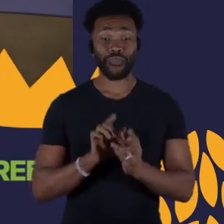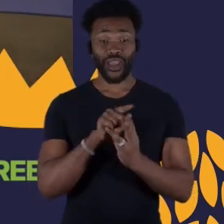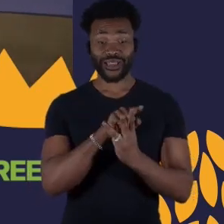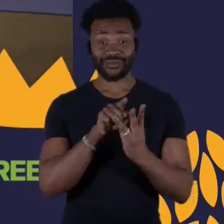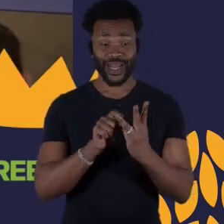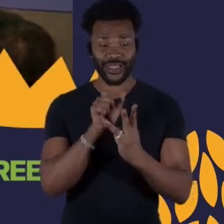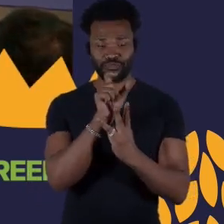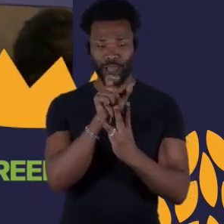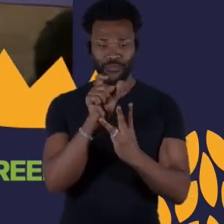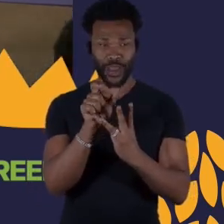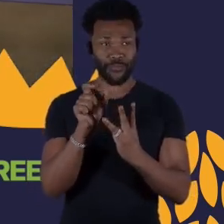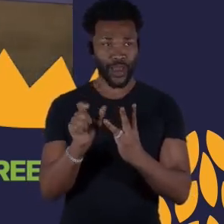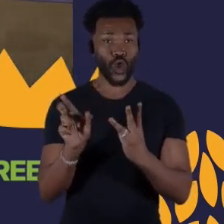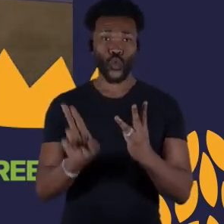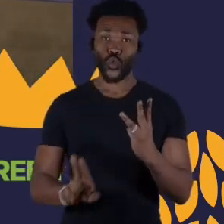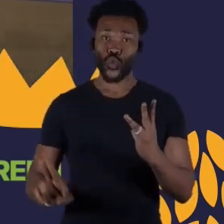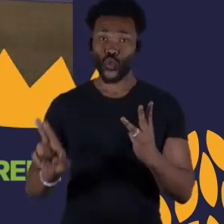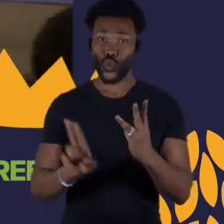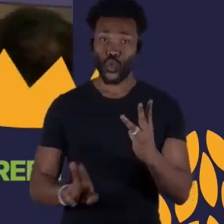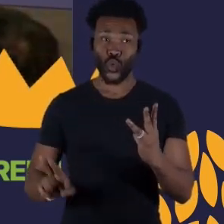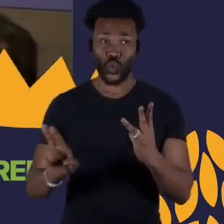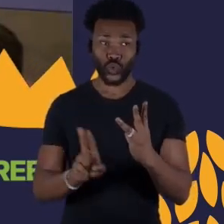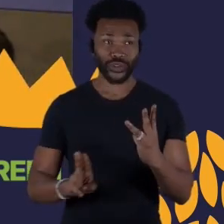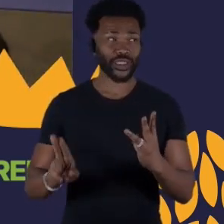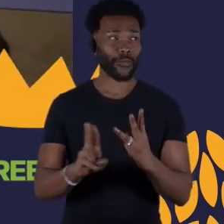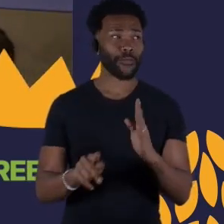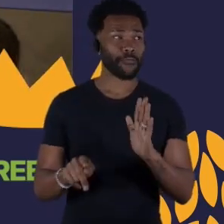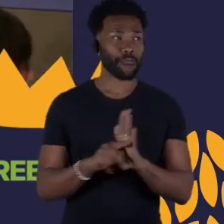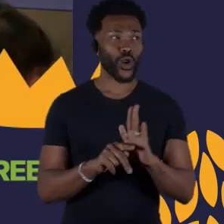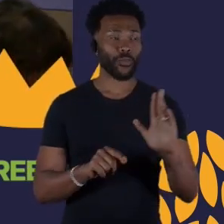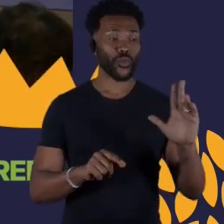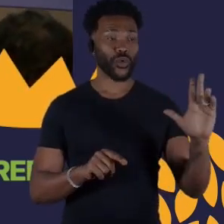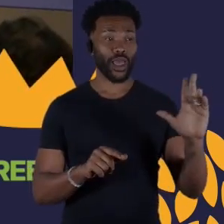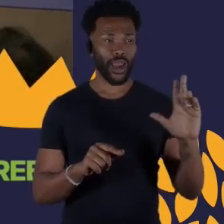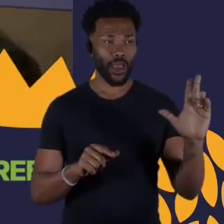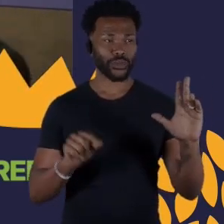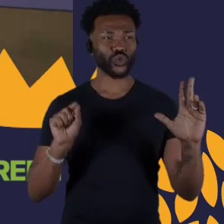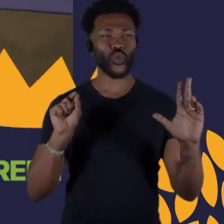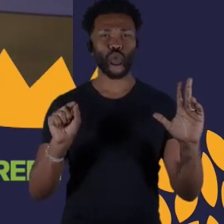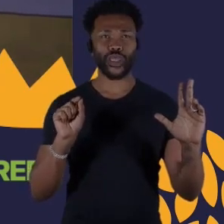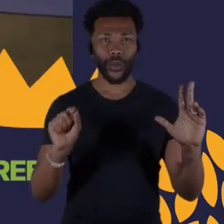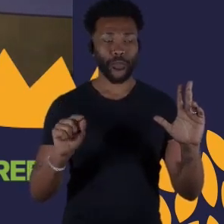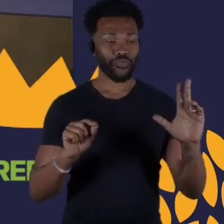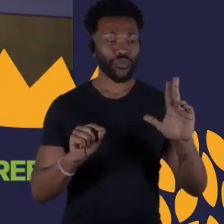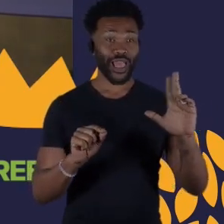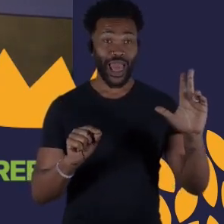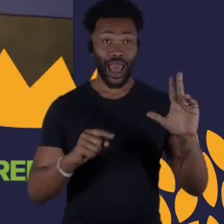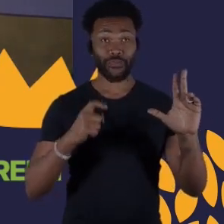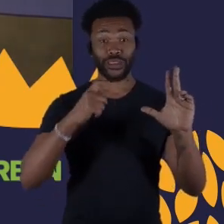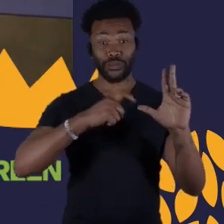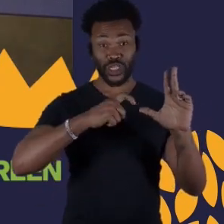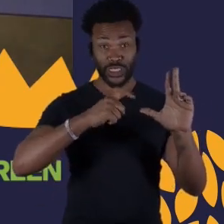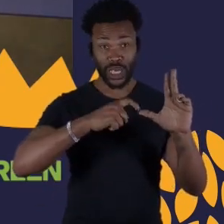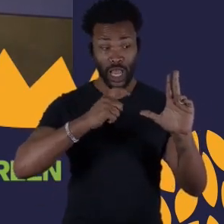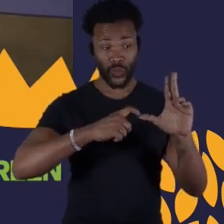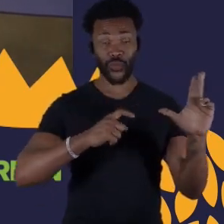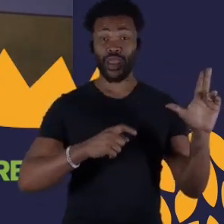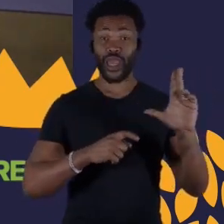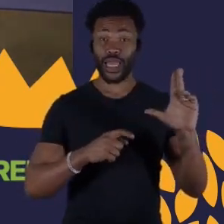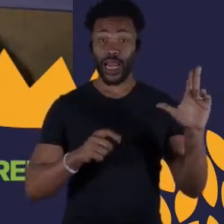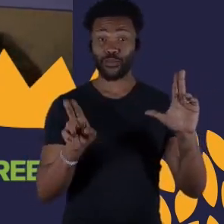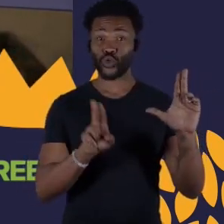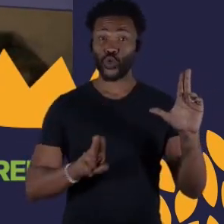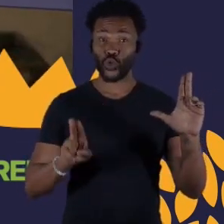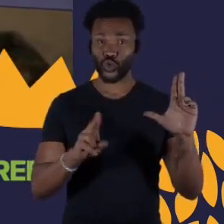são usados de igual jeito em cannabis, que é cannabis medicinal, cannabis de